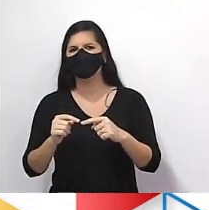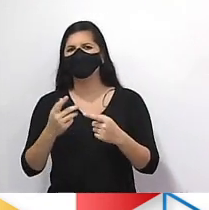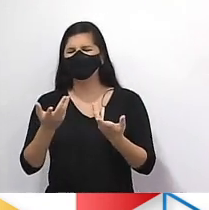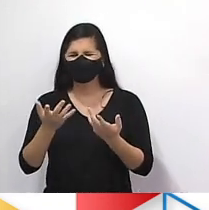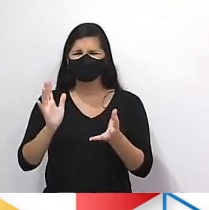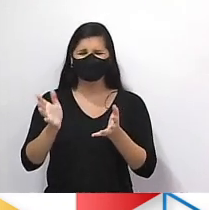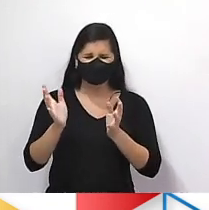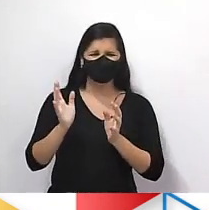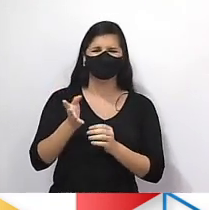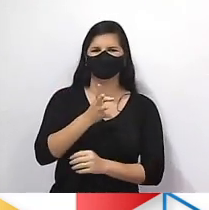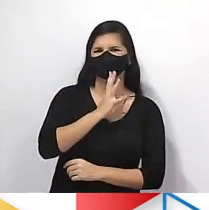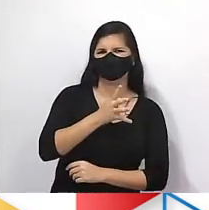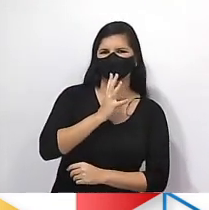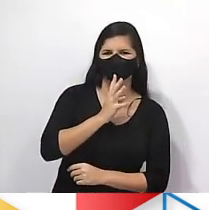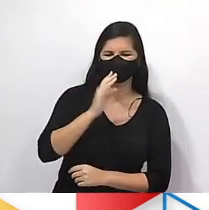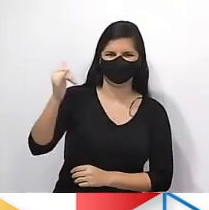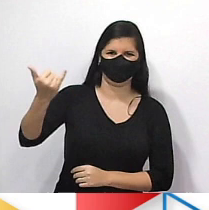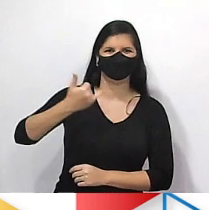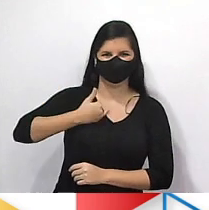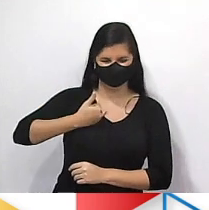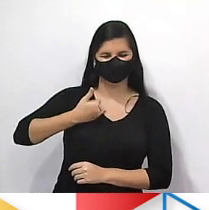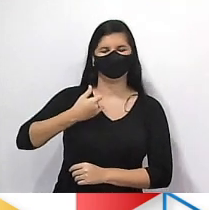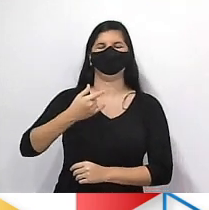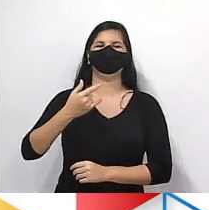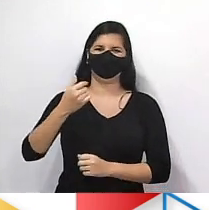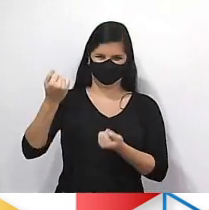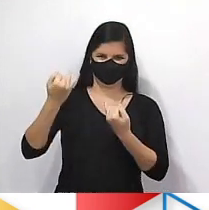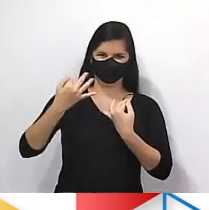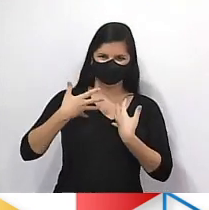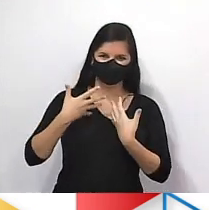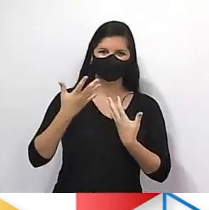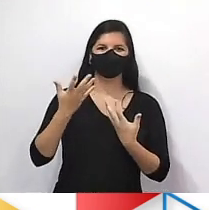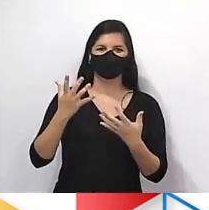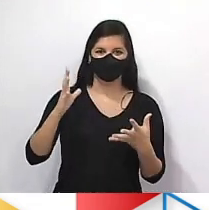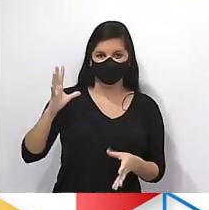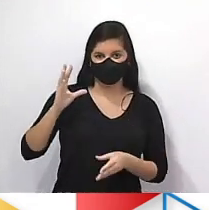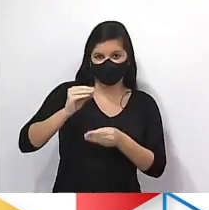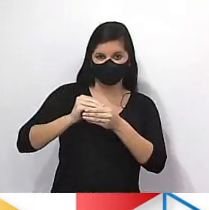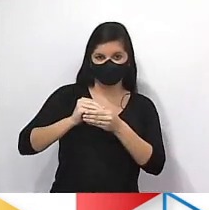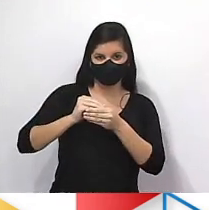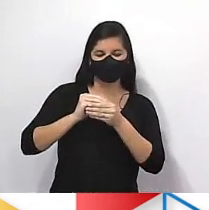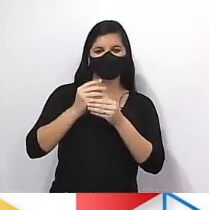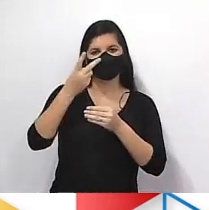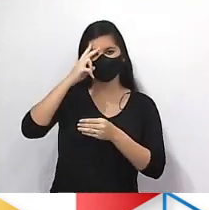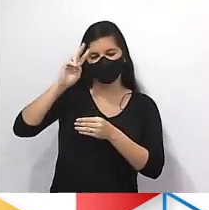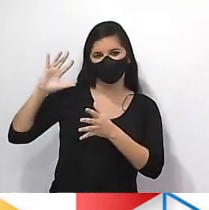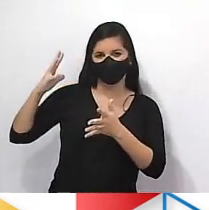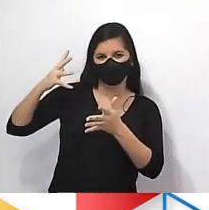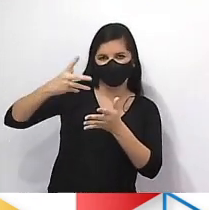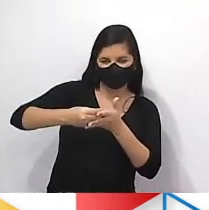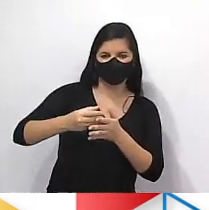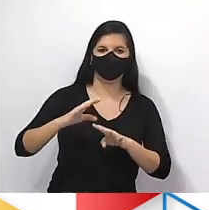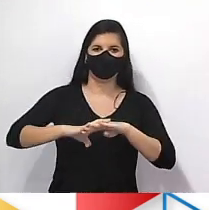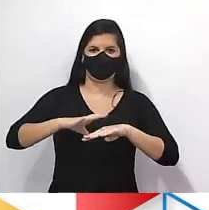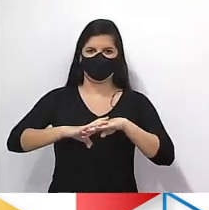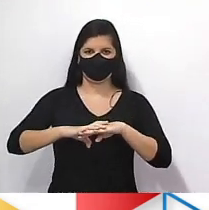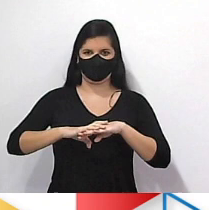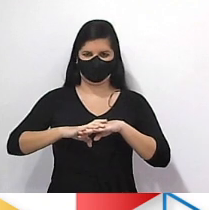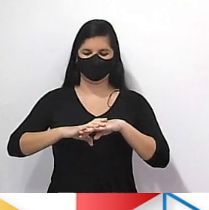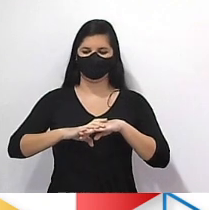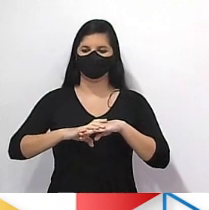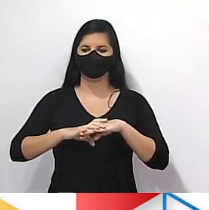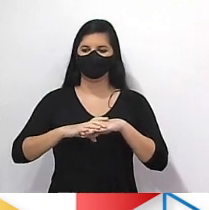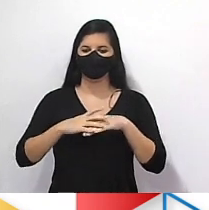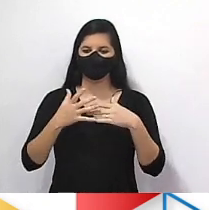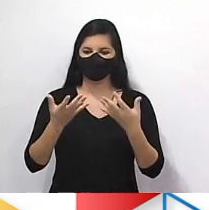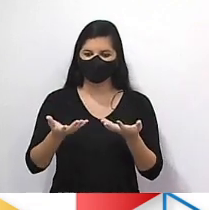já ouvi essa conversa antes. Já sim, nós estamos recapitulando um pouco da história da matemática para você, tá bom? Então, ó,